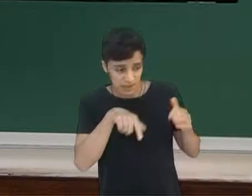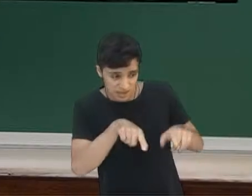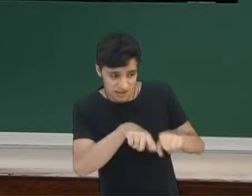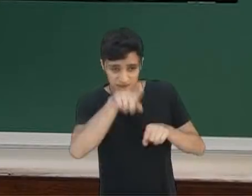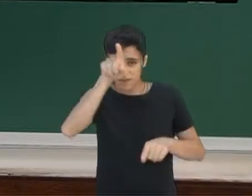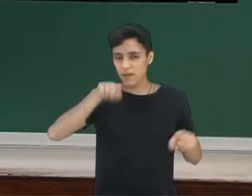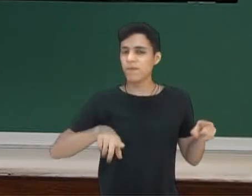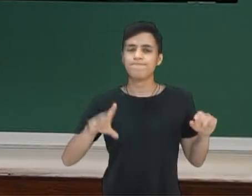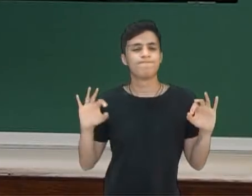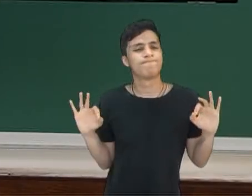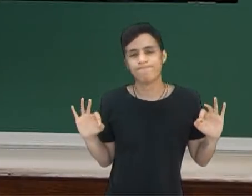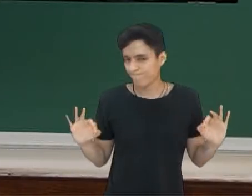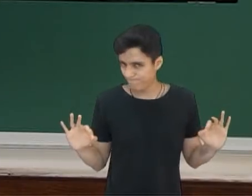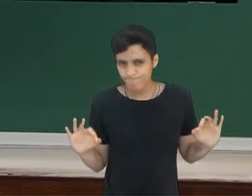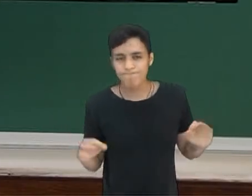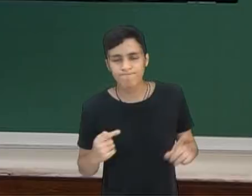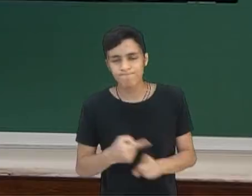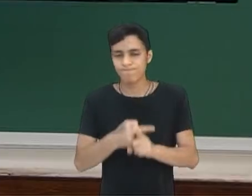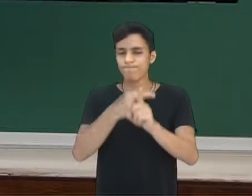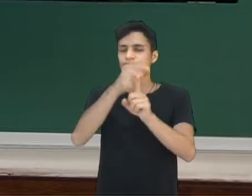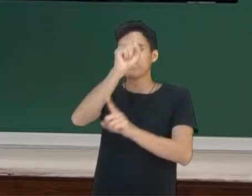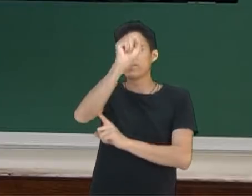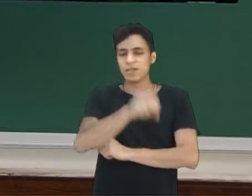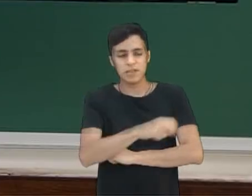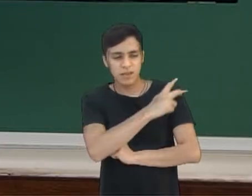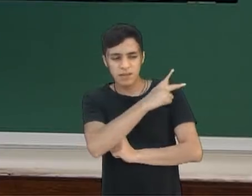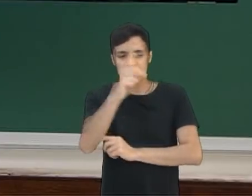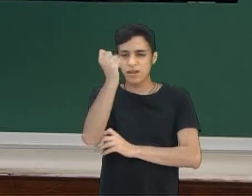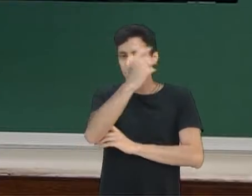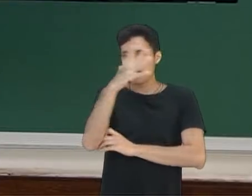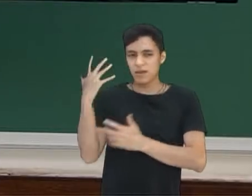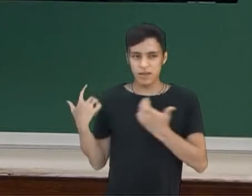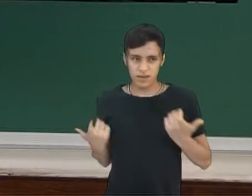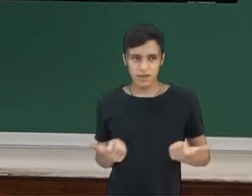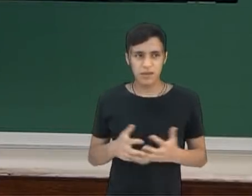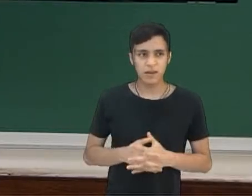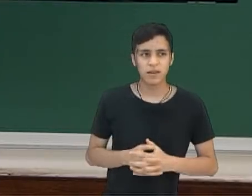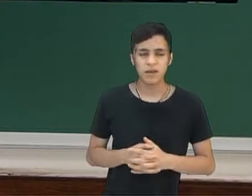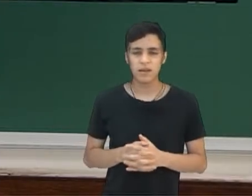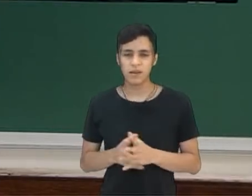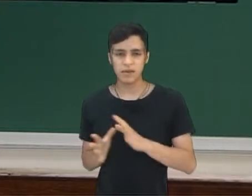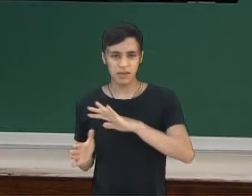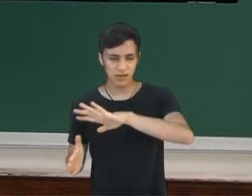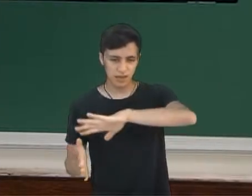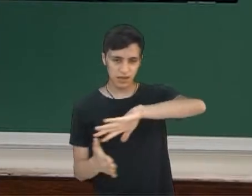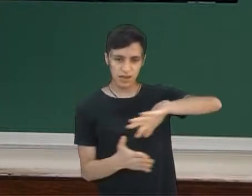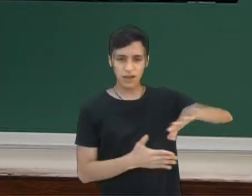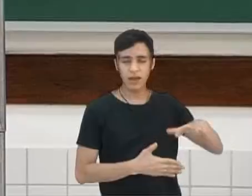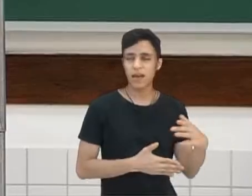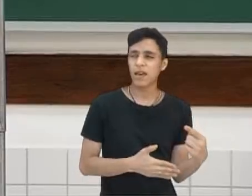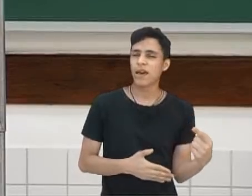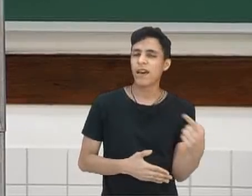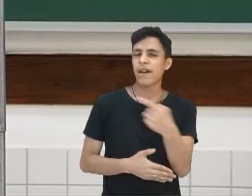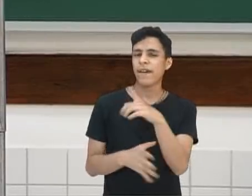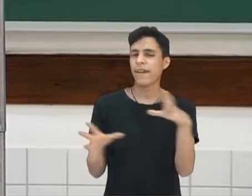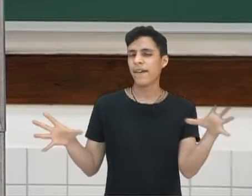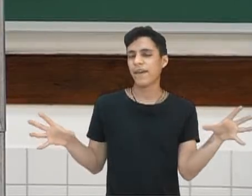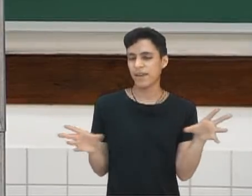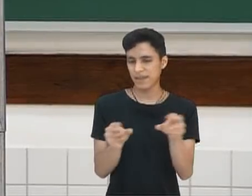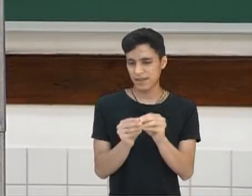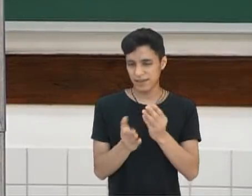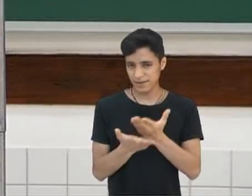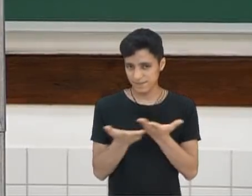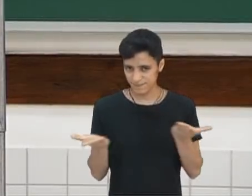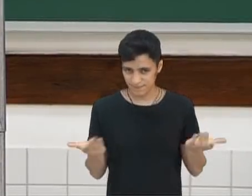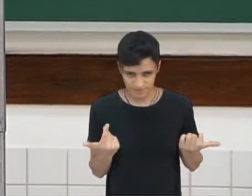variabilidade é, sem dúvidas, positiva para a natureza, tá? E aí, vamos fazendo o fechamento